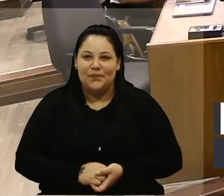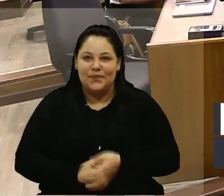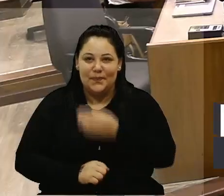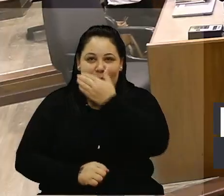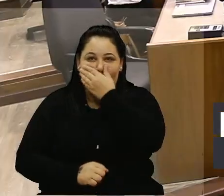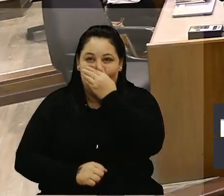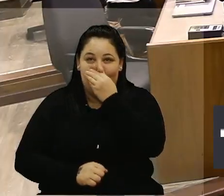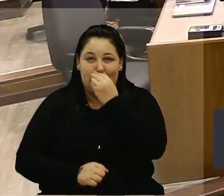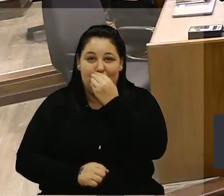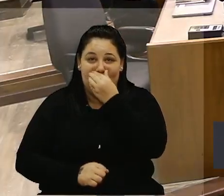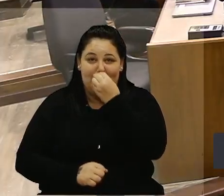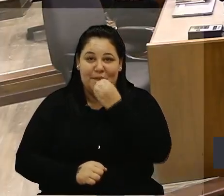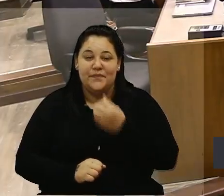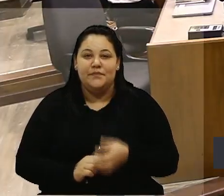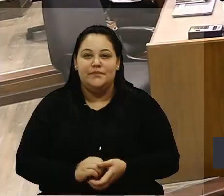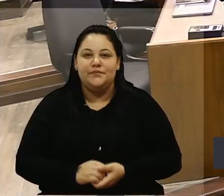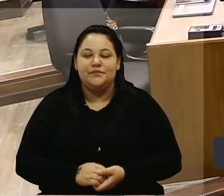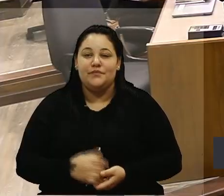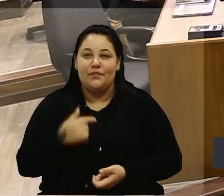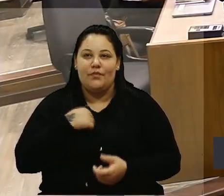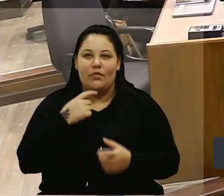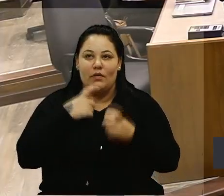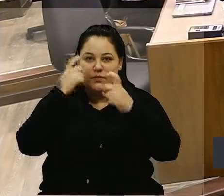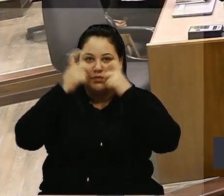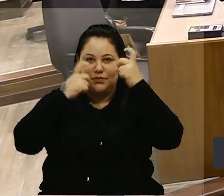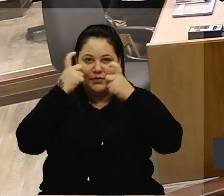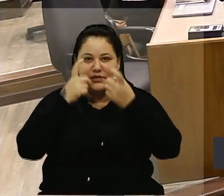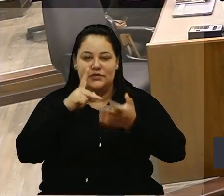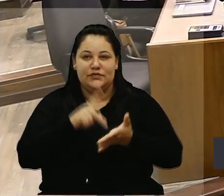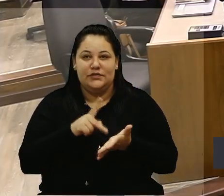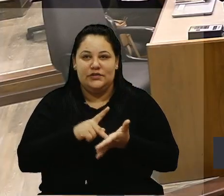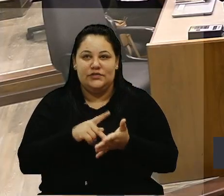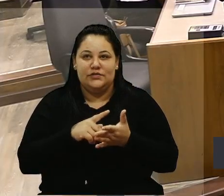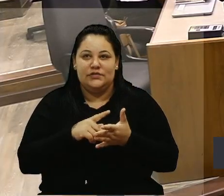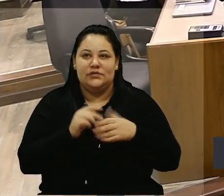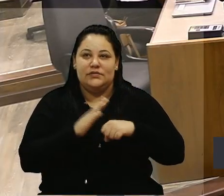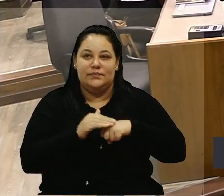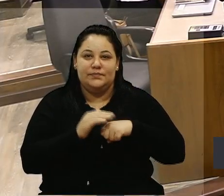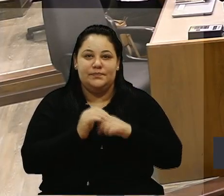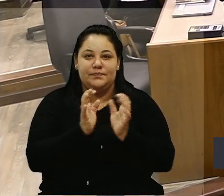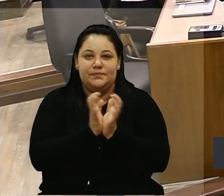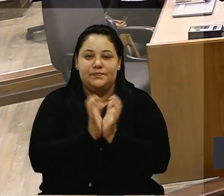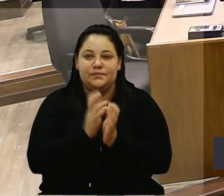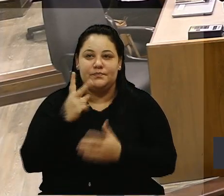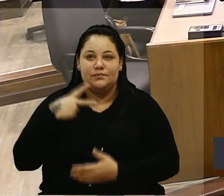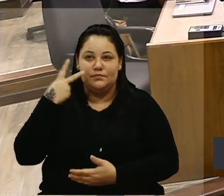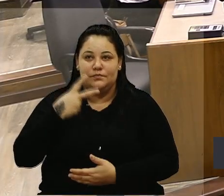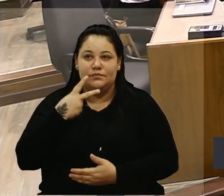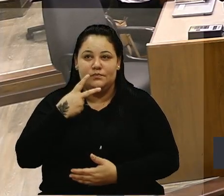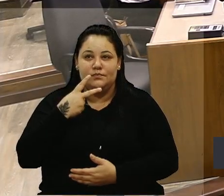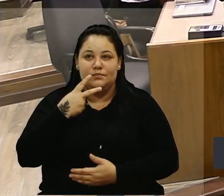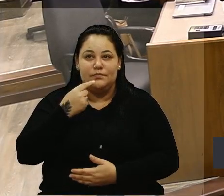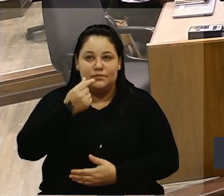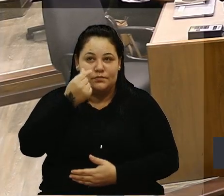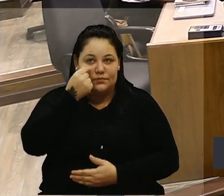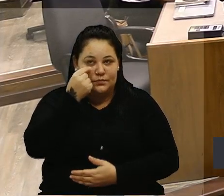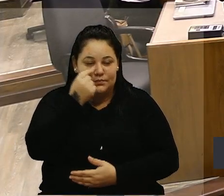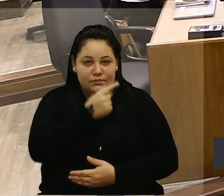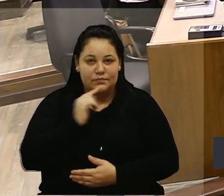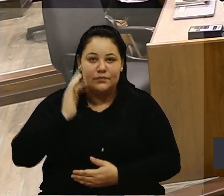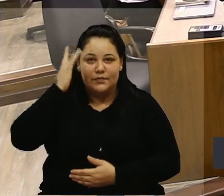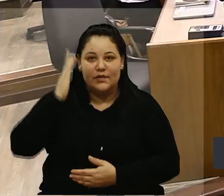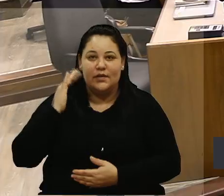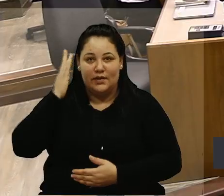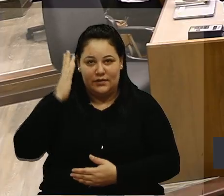vereadora Andressa. O que me preocupa também, nobres colegas, vereador Cláudio, vereadora Daiane, é que quando a gente